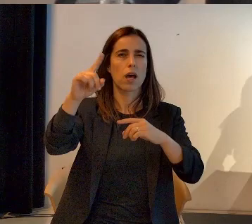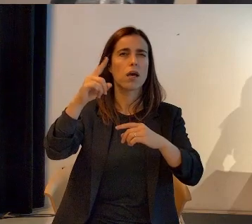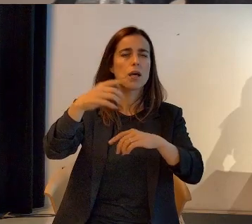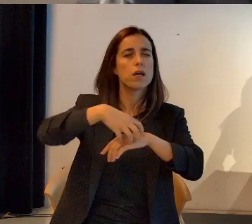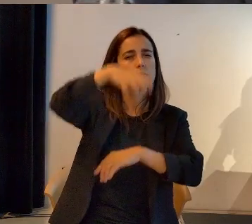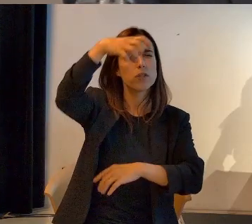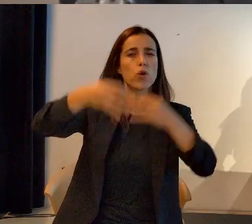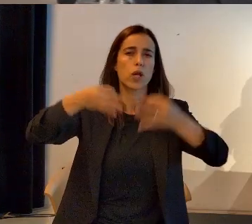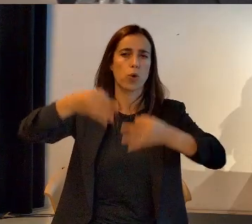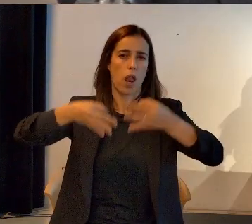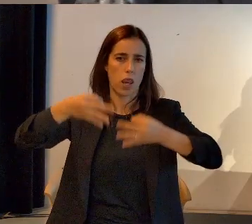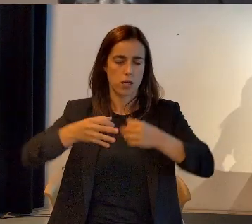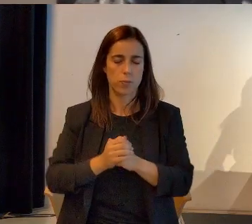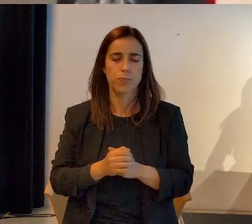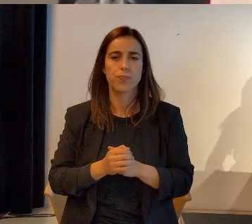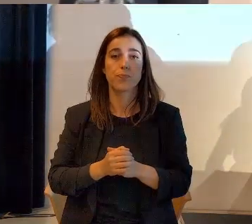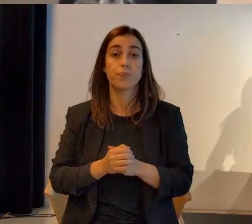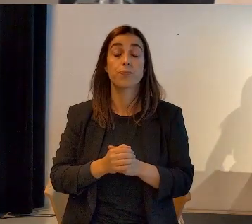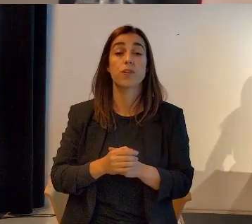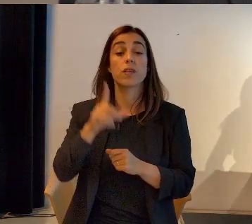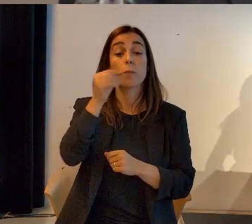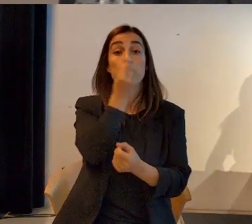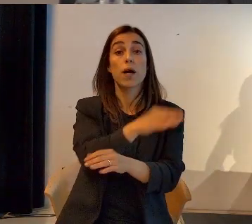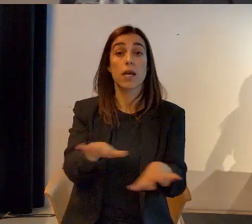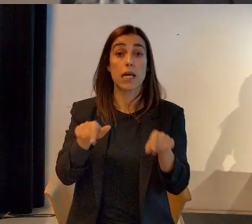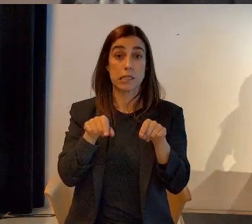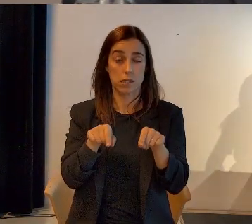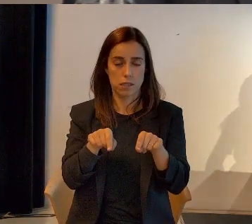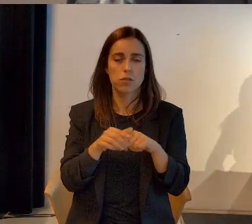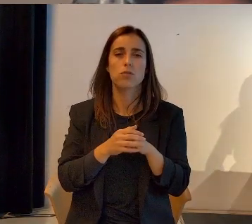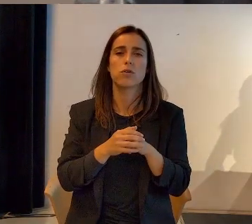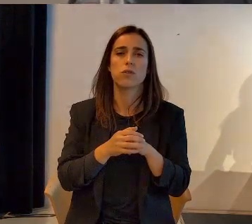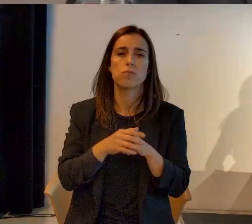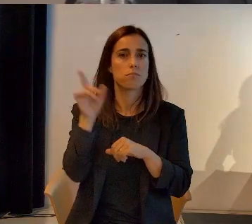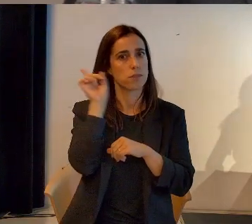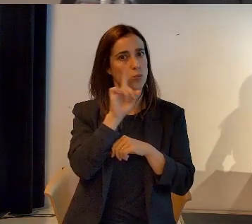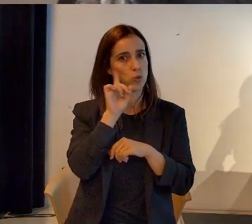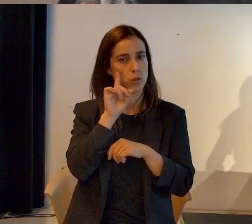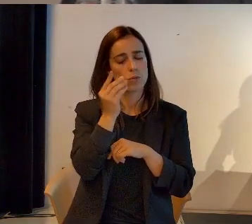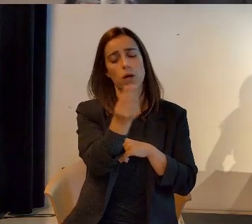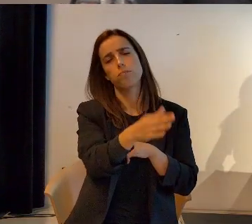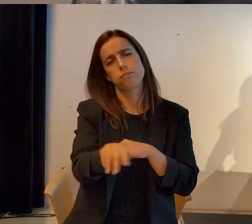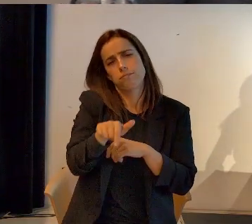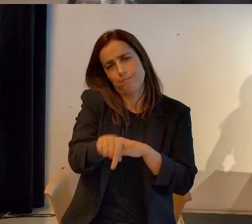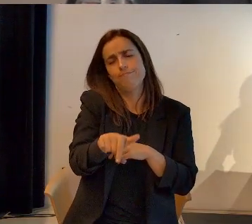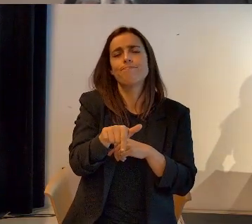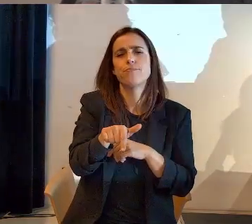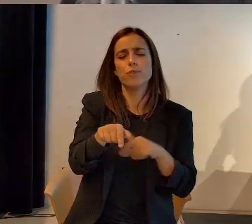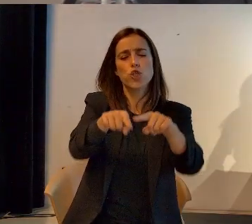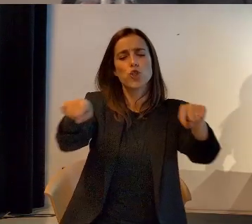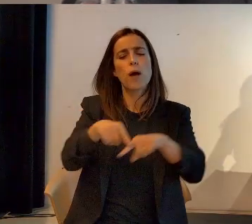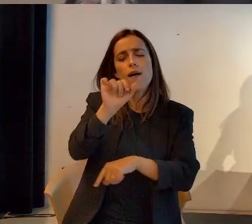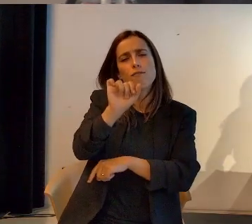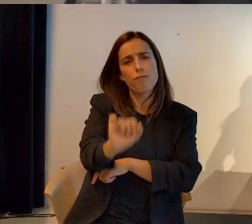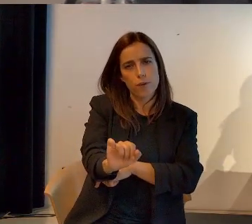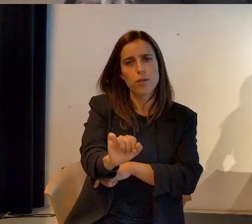do Tribunal. O Agita Kids também, achamos que é importante também para os mais pequenos terem o seu espaço, e